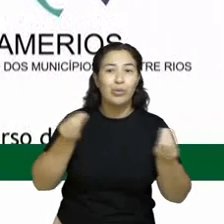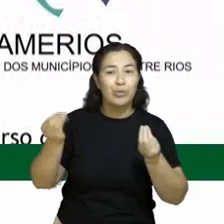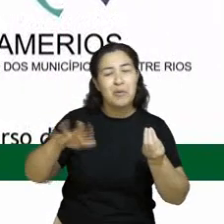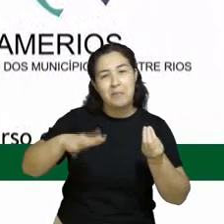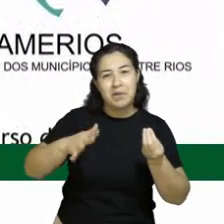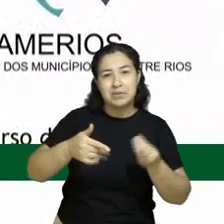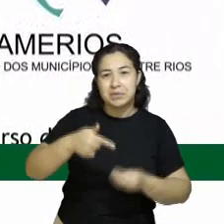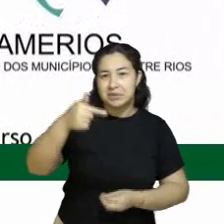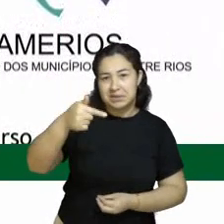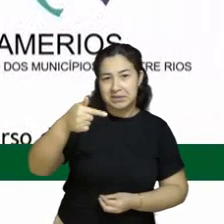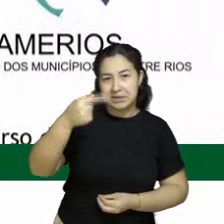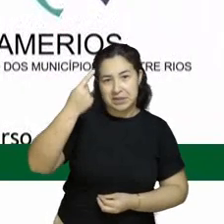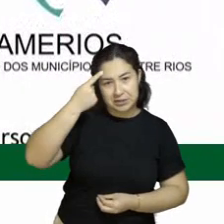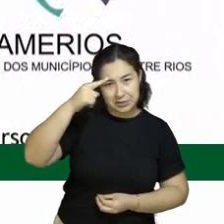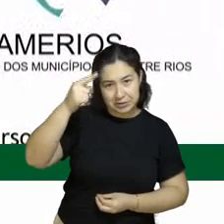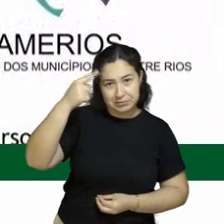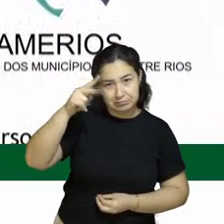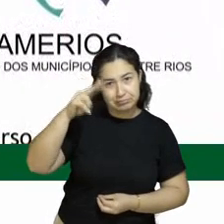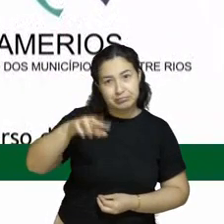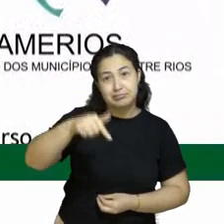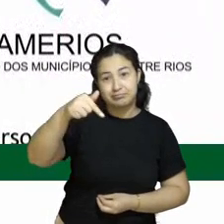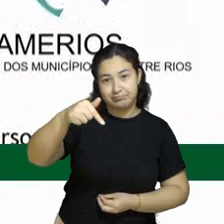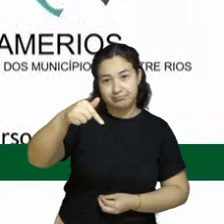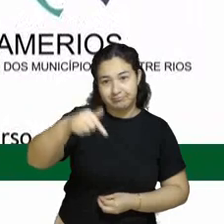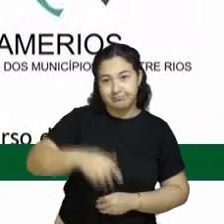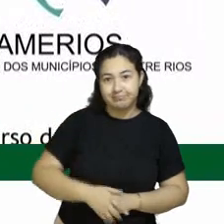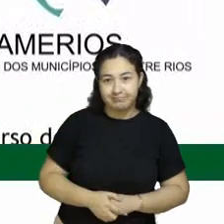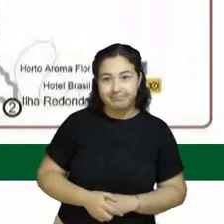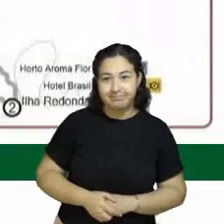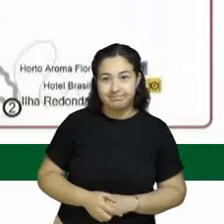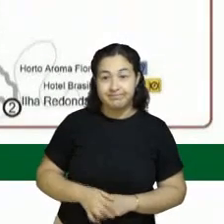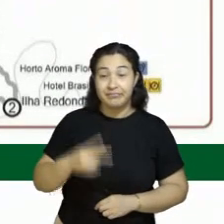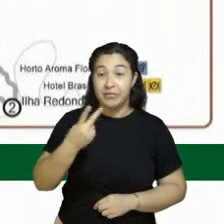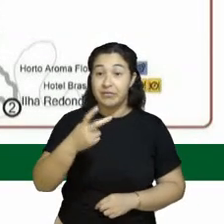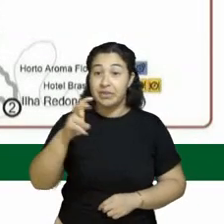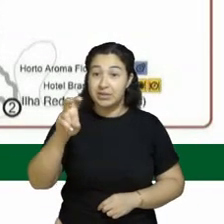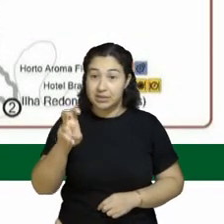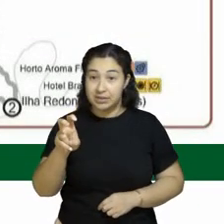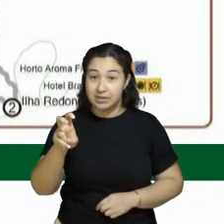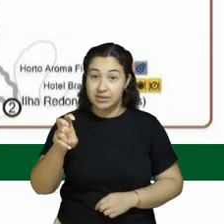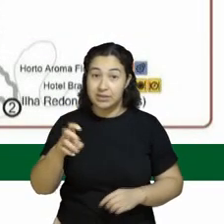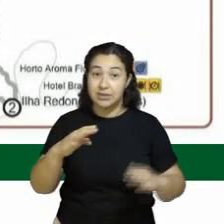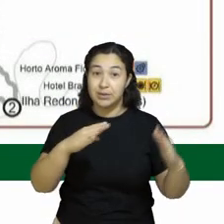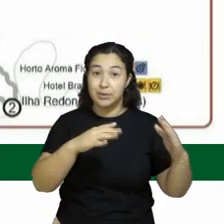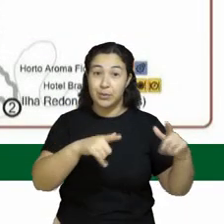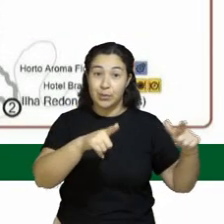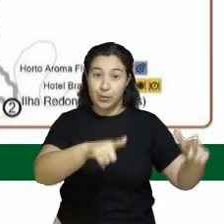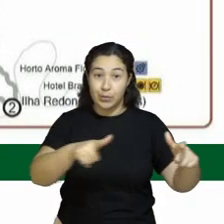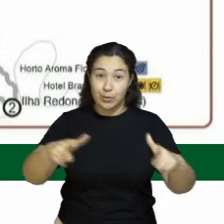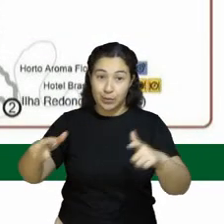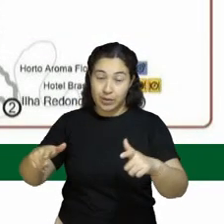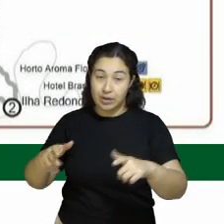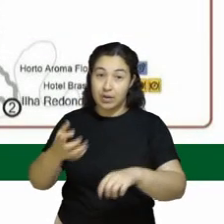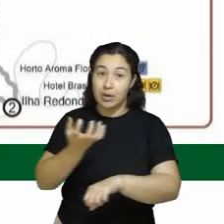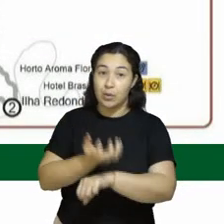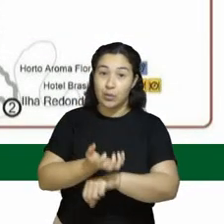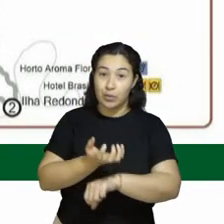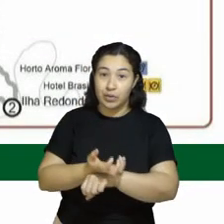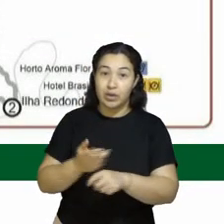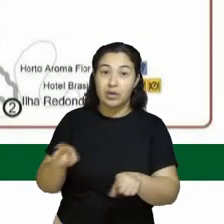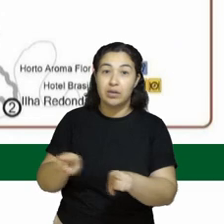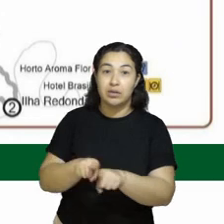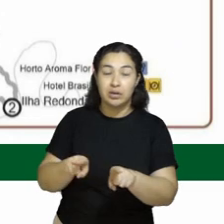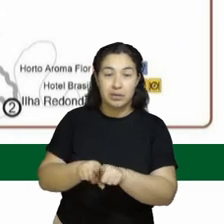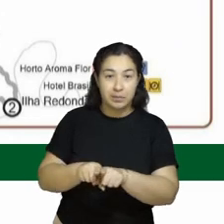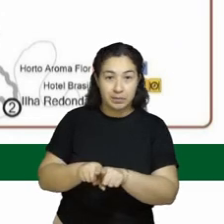7 dias. Já são em torno de 25 propriedades que fazem parte. A UDESC, que está à frente, tem todo o caminho